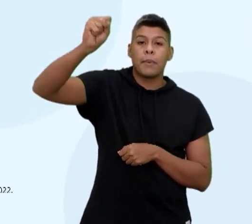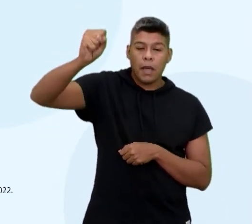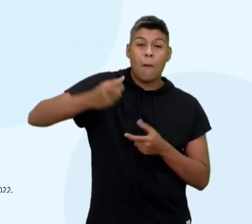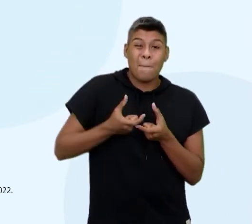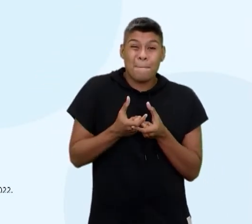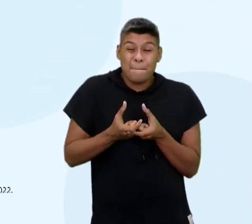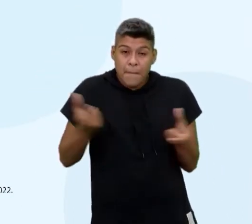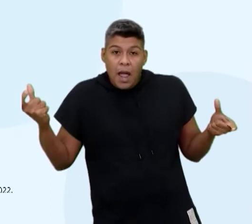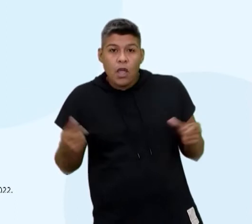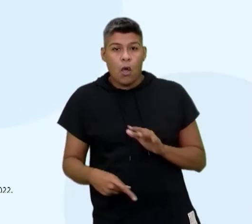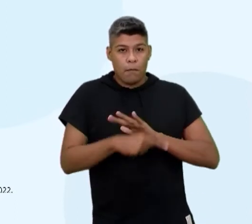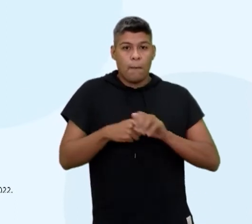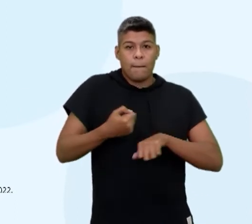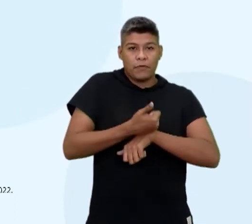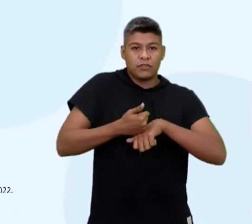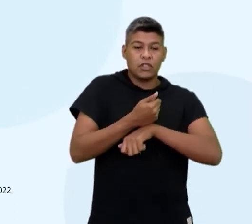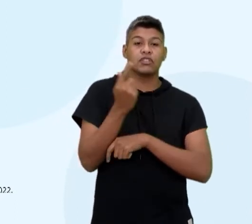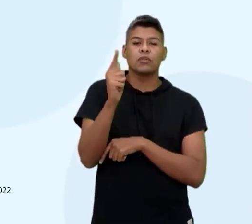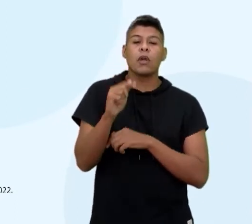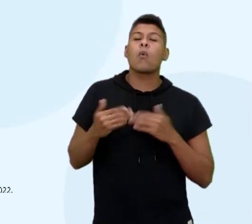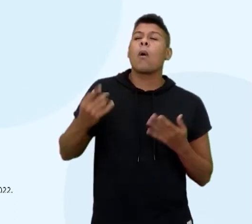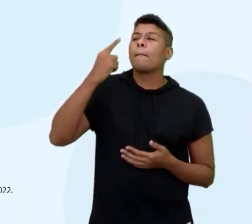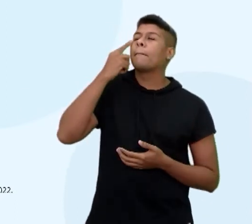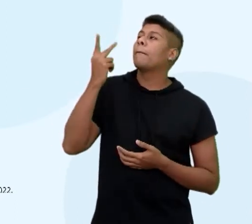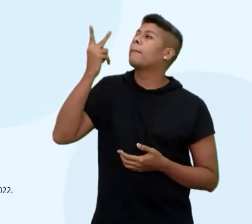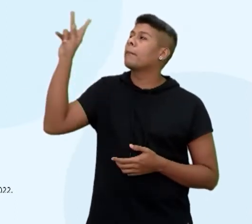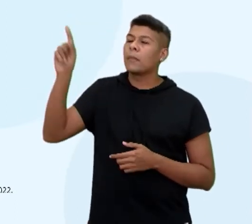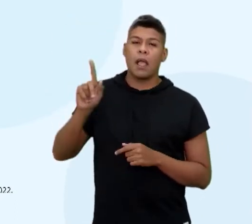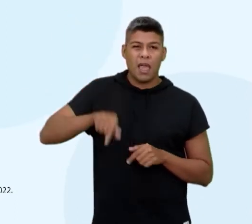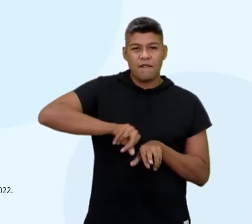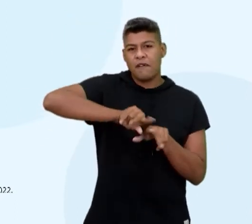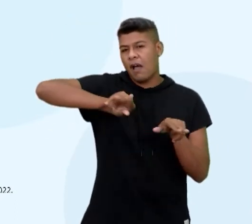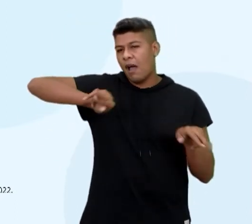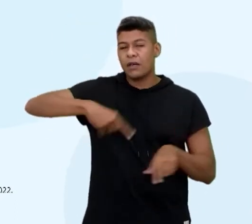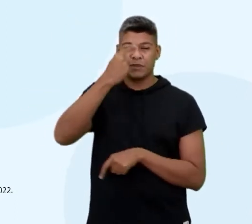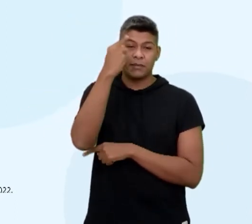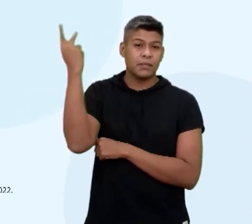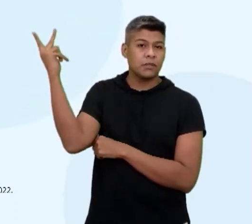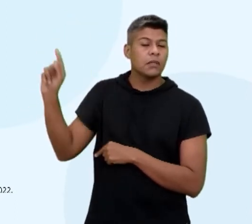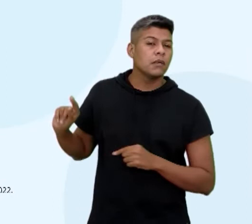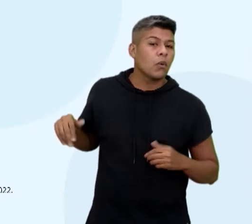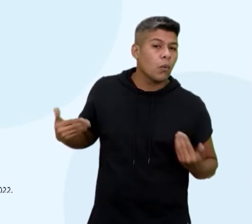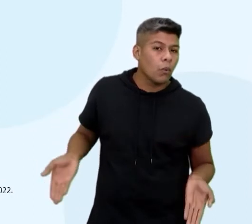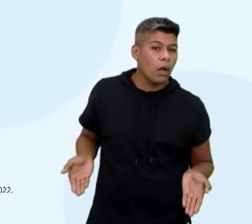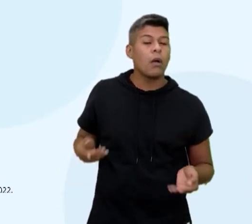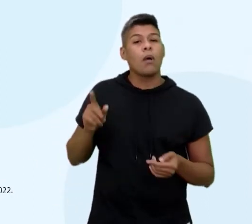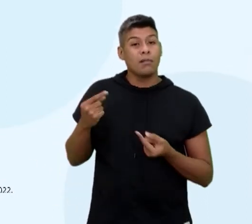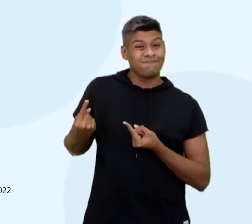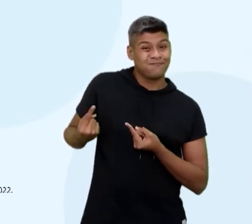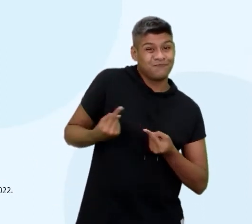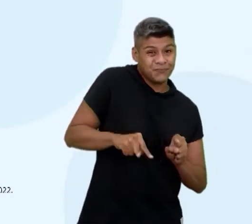prêmio para o campo dos geógrafos. Qual que é o pensamento dele, né? Um dos vários pensamentos dele. Bem, ele criticou